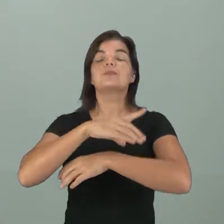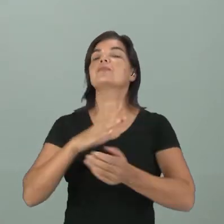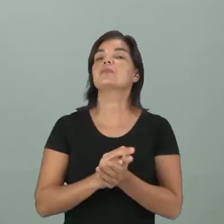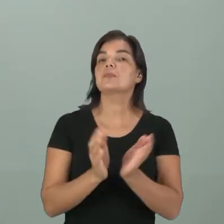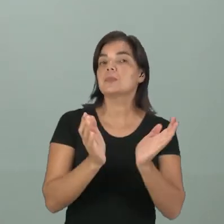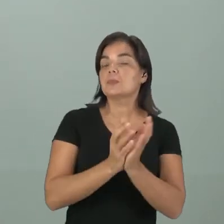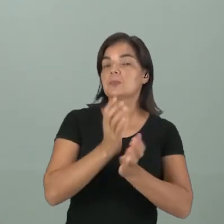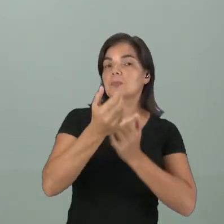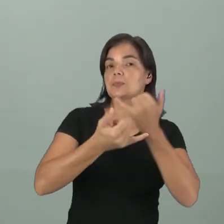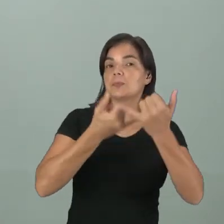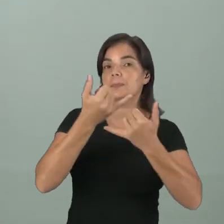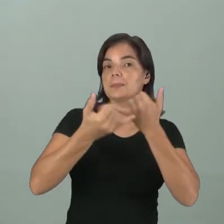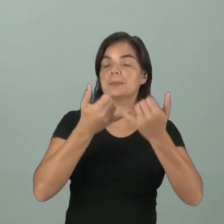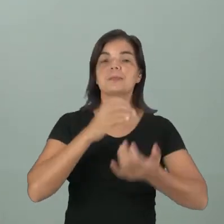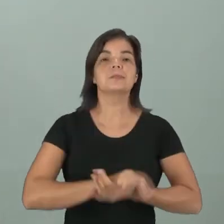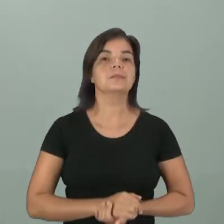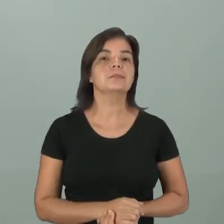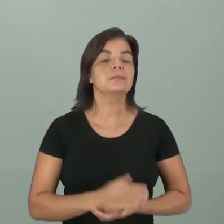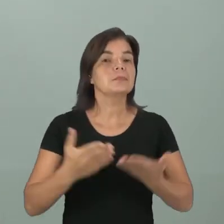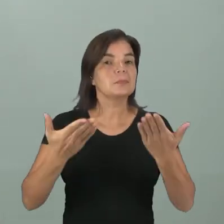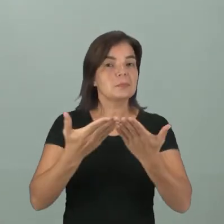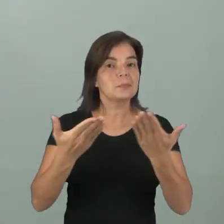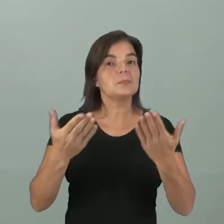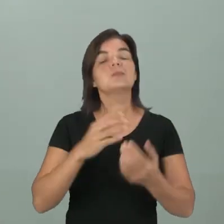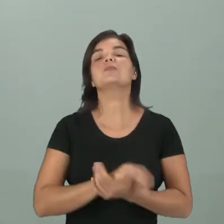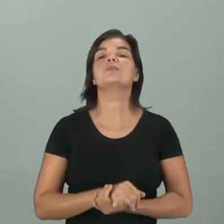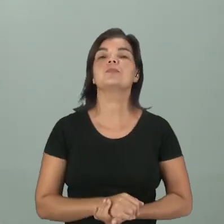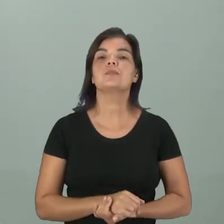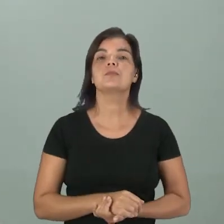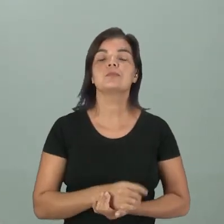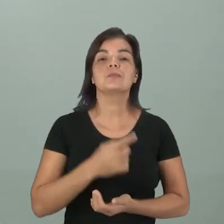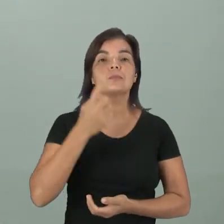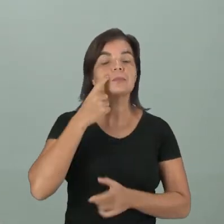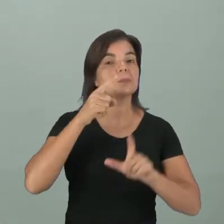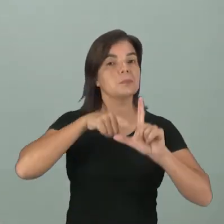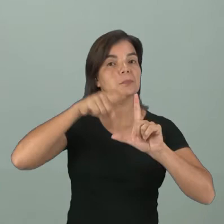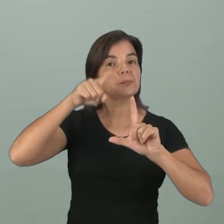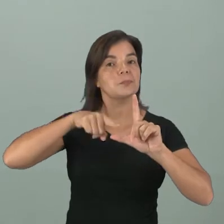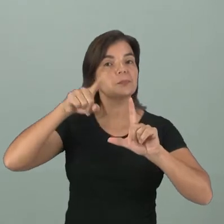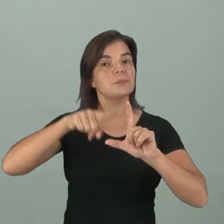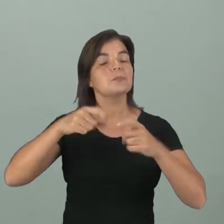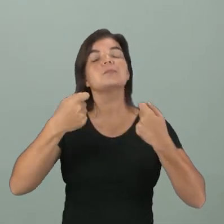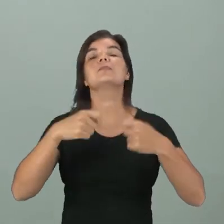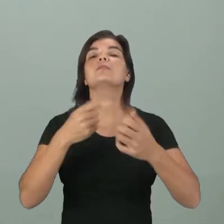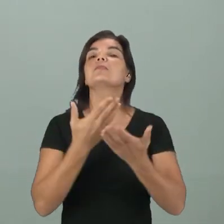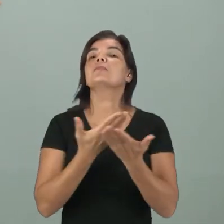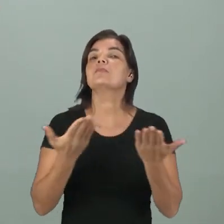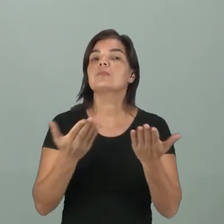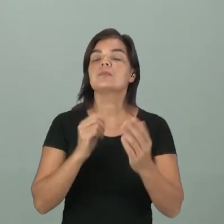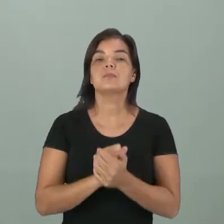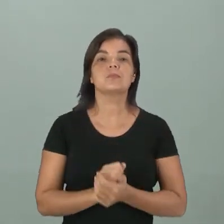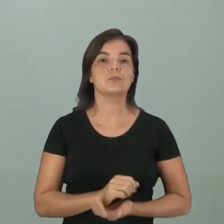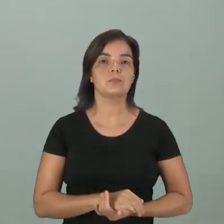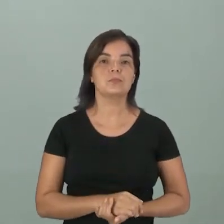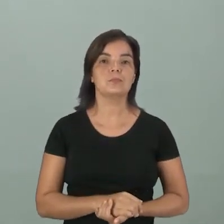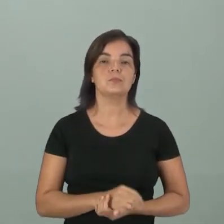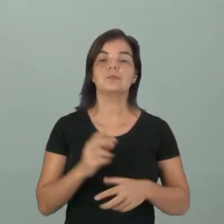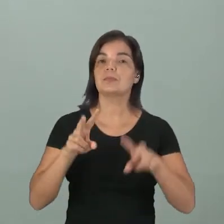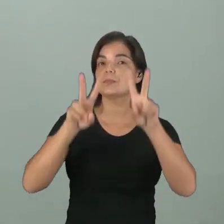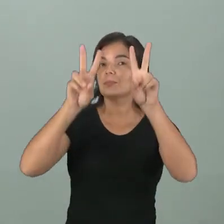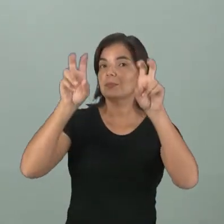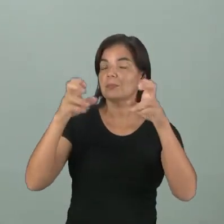coleção de brinquedos de Nicolas. Muito bem. Então, agora, nós vamos para o nosso gráfico. O que é que nós precisamos começar? Dando